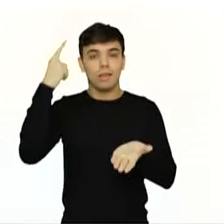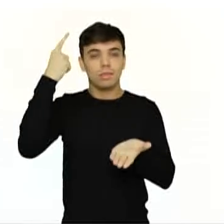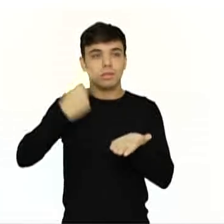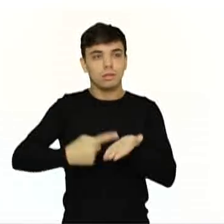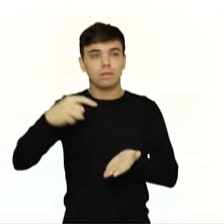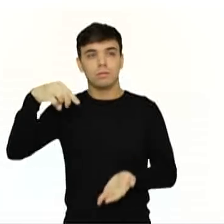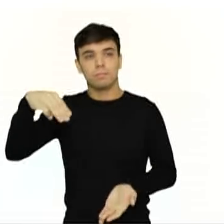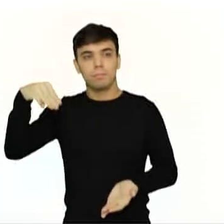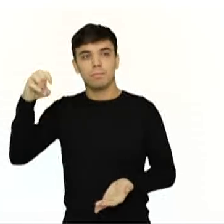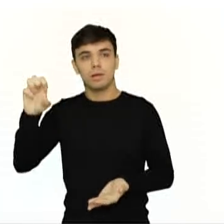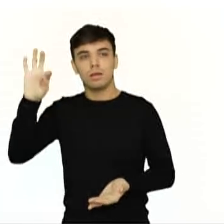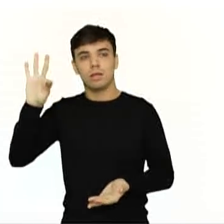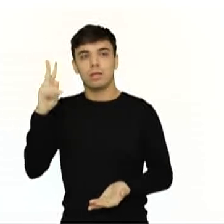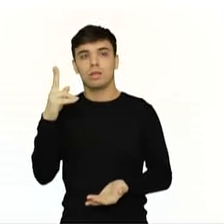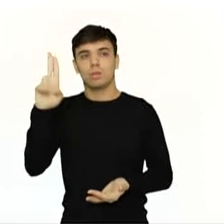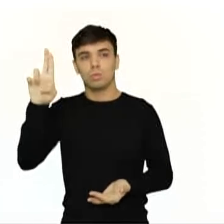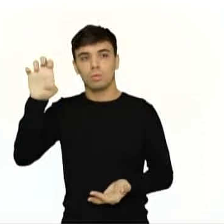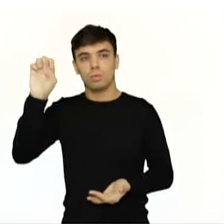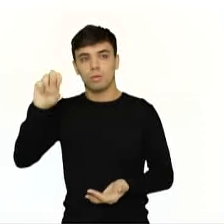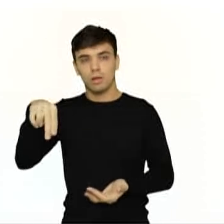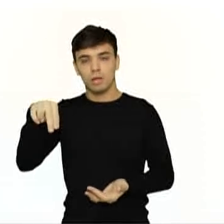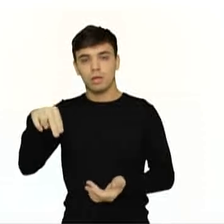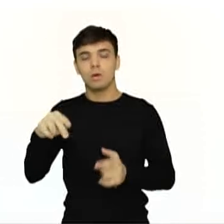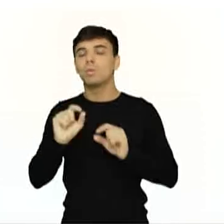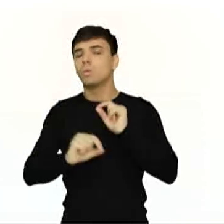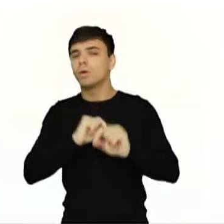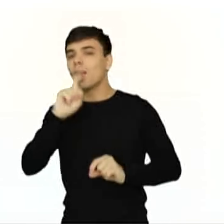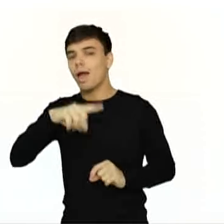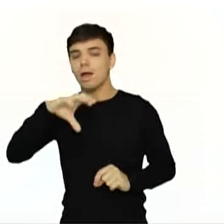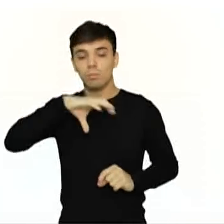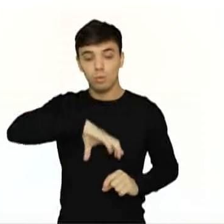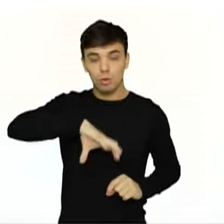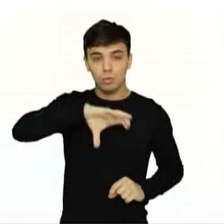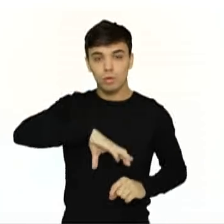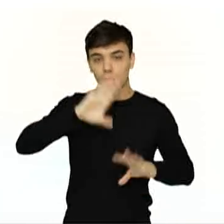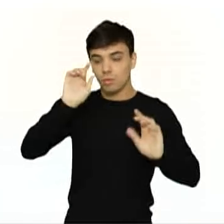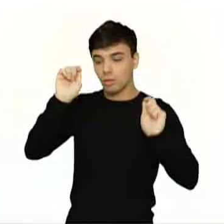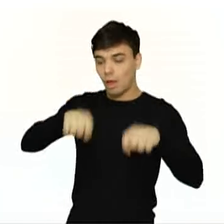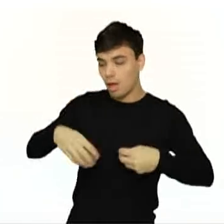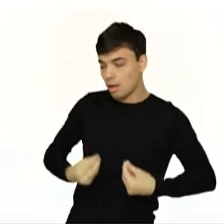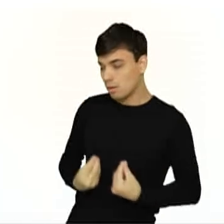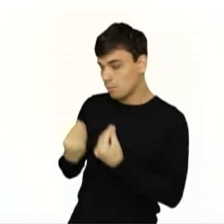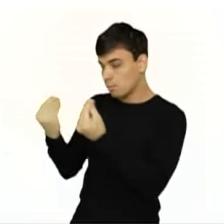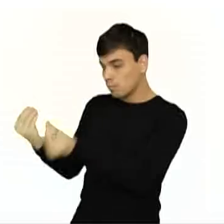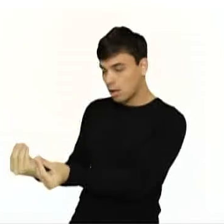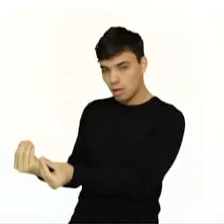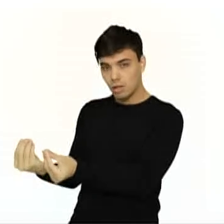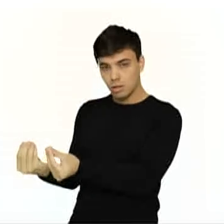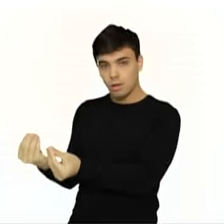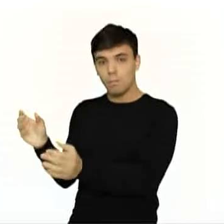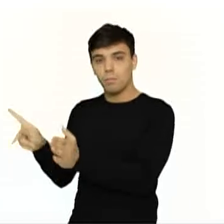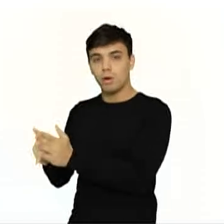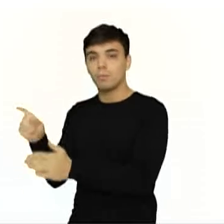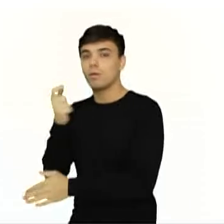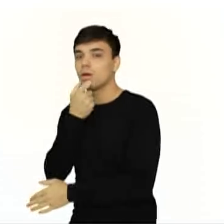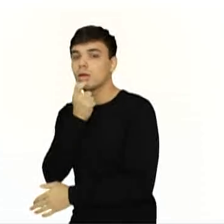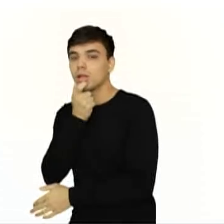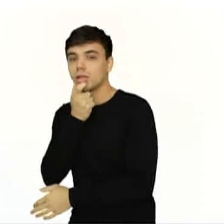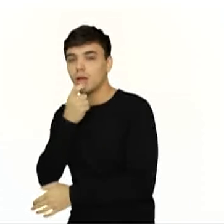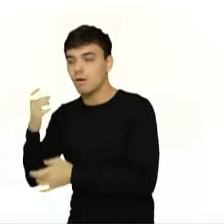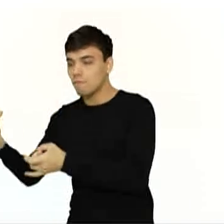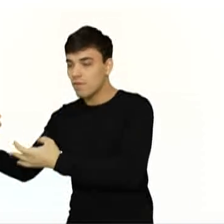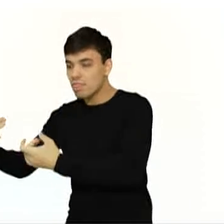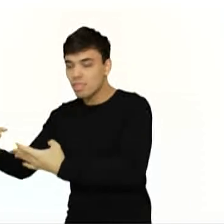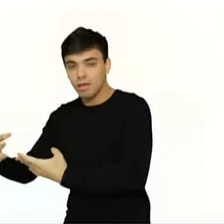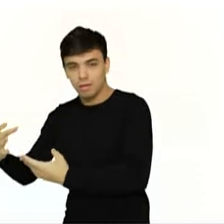qual Portugal... Ele vai dar benefícios para que a Inglaterra venda tecidos para Portugal, em